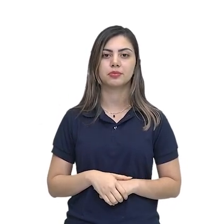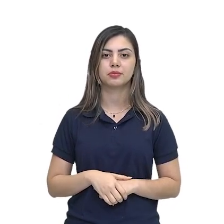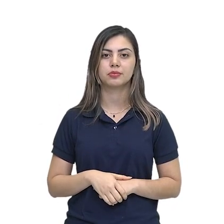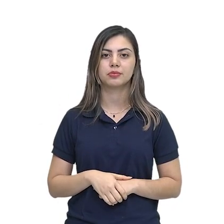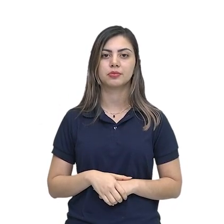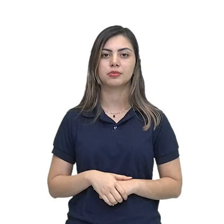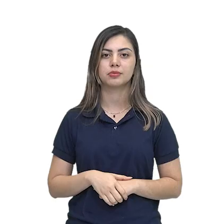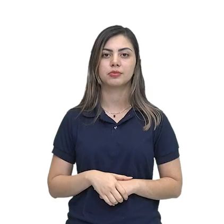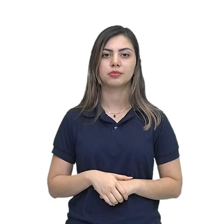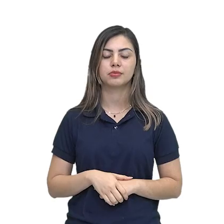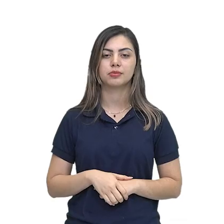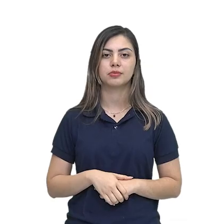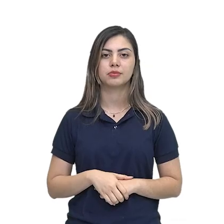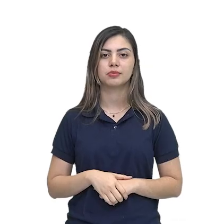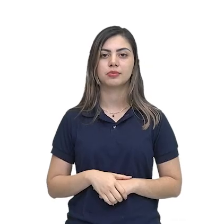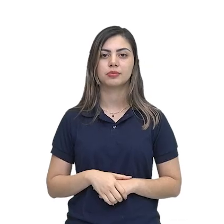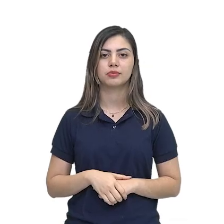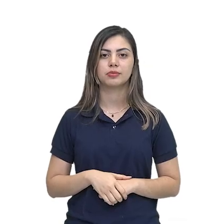0,4.